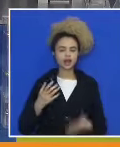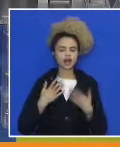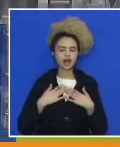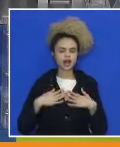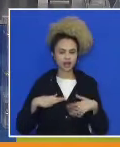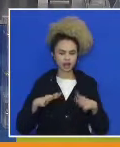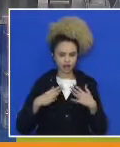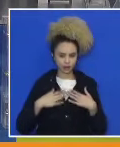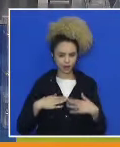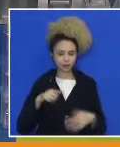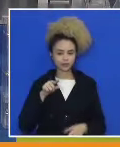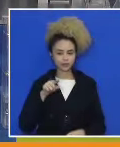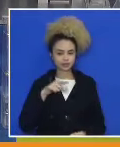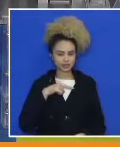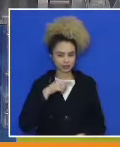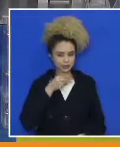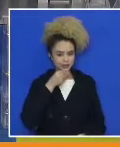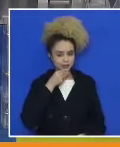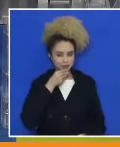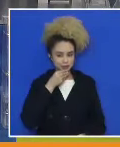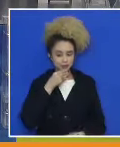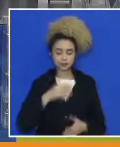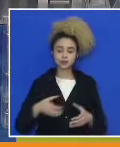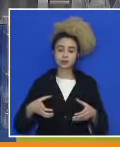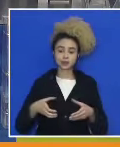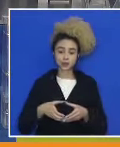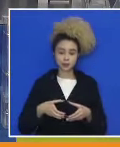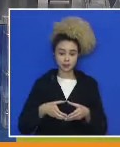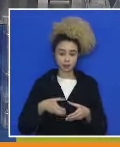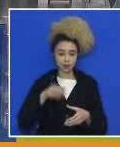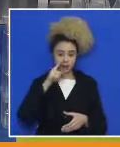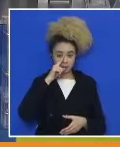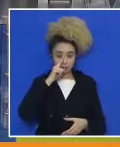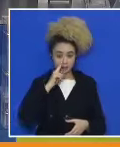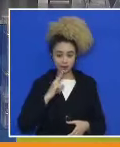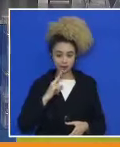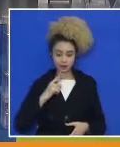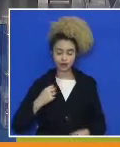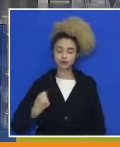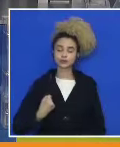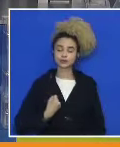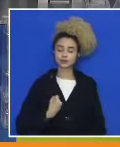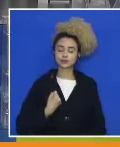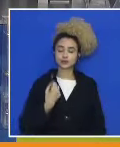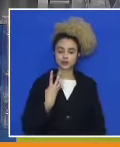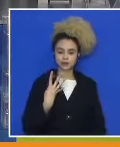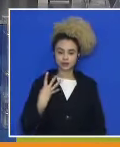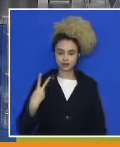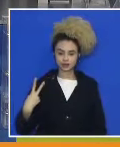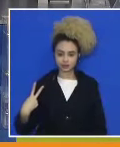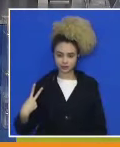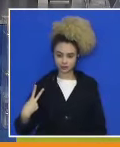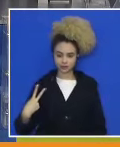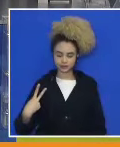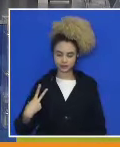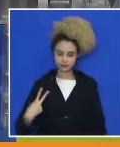Calma, você ainda tem chances. Bola amarela, número 42. Amarela,